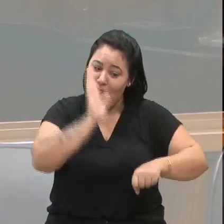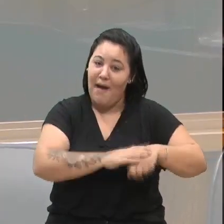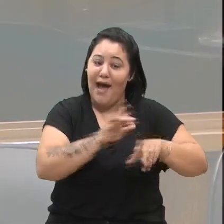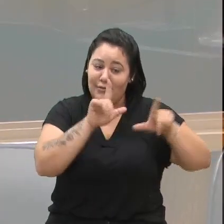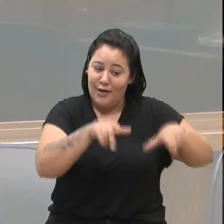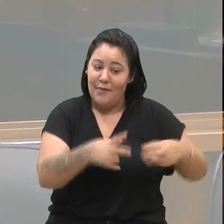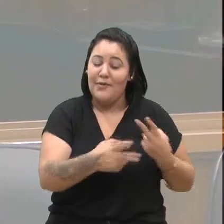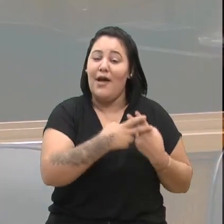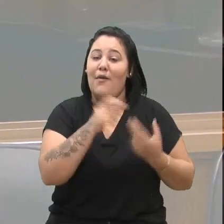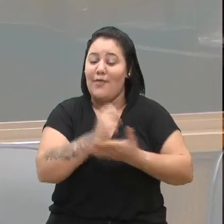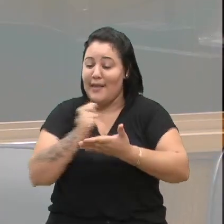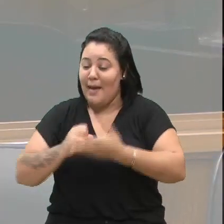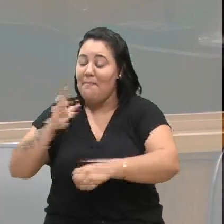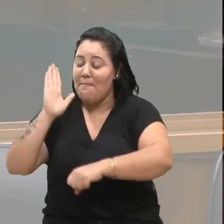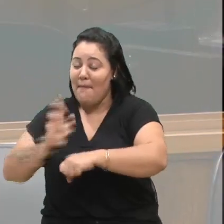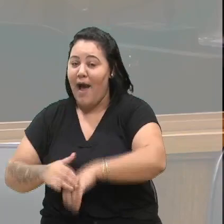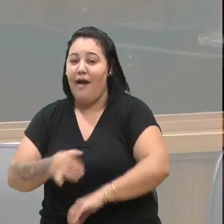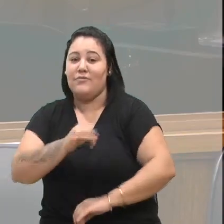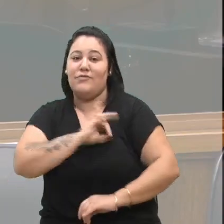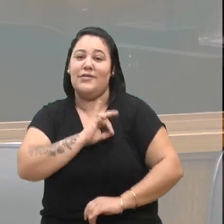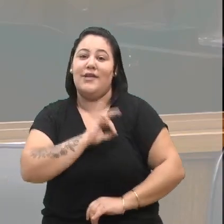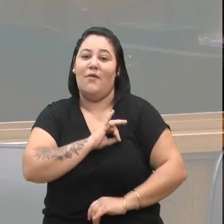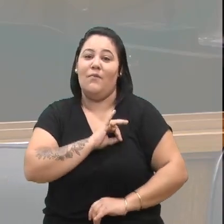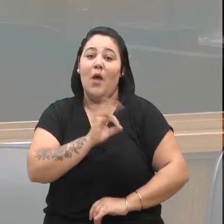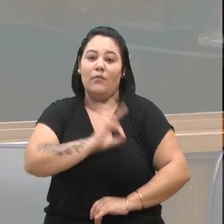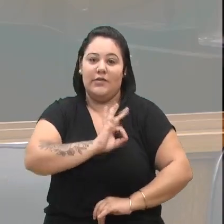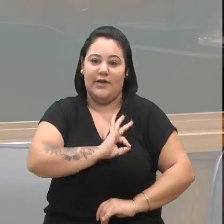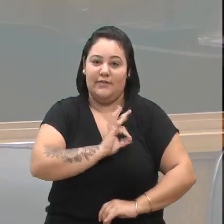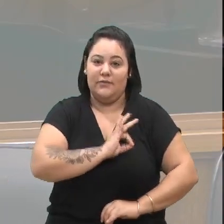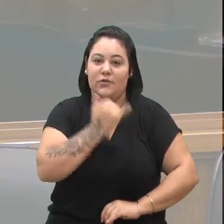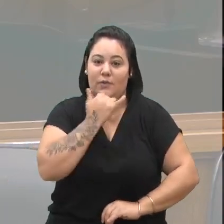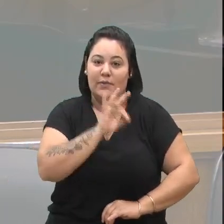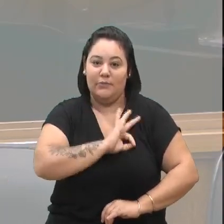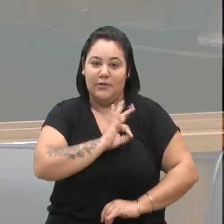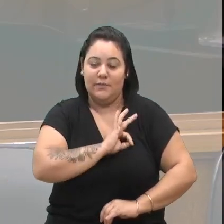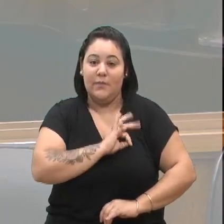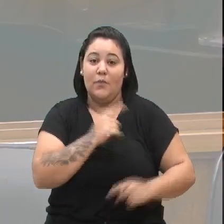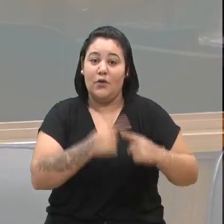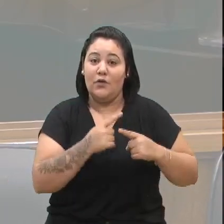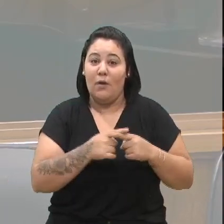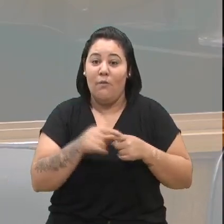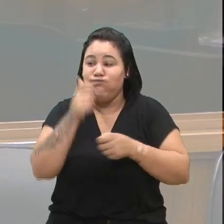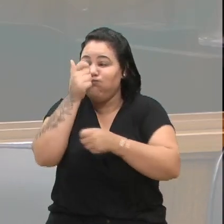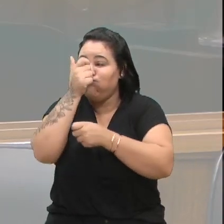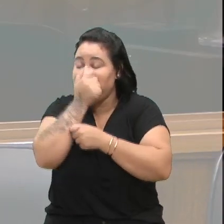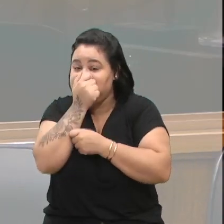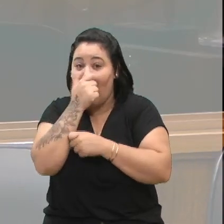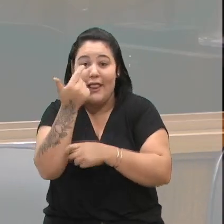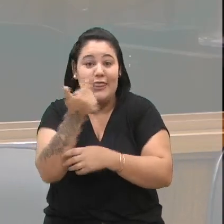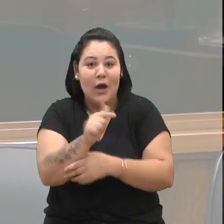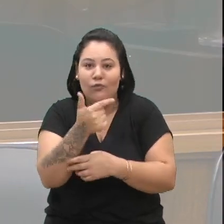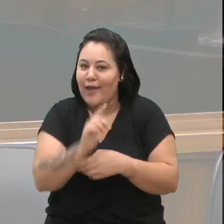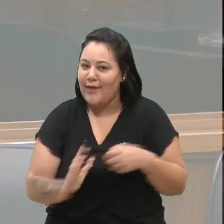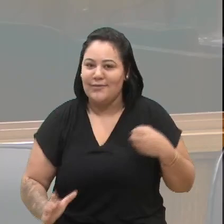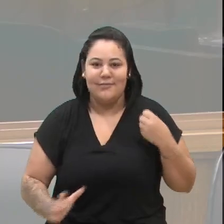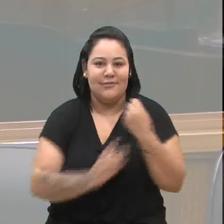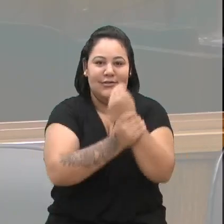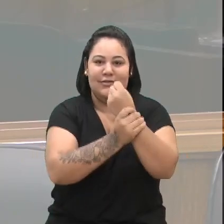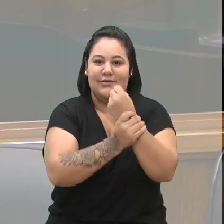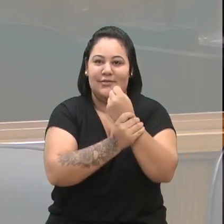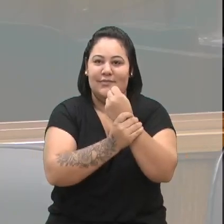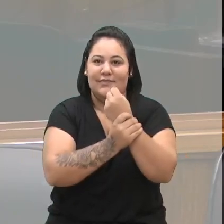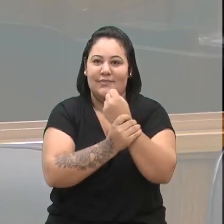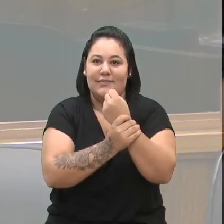policial penal. Porque os nossos estão lotados, sem policiais penais. Então, o dado é